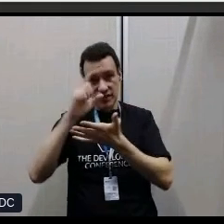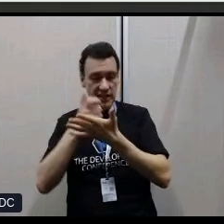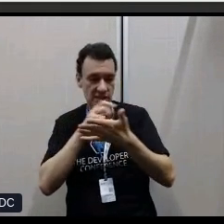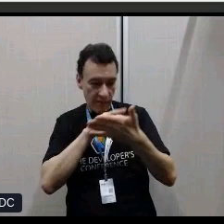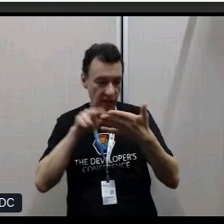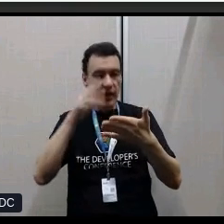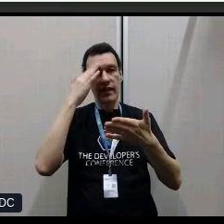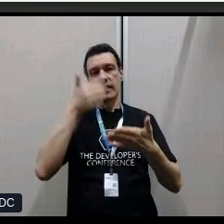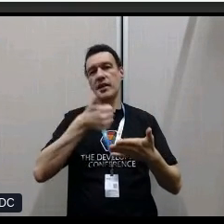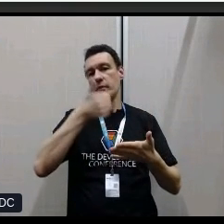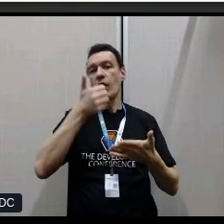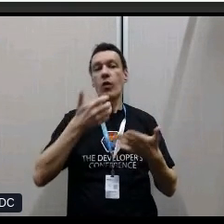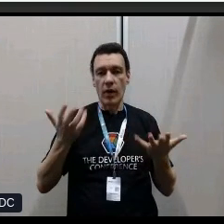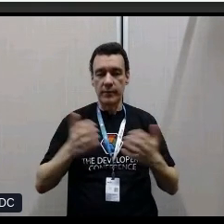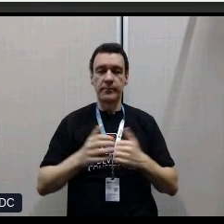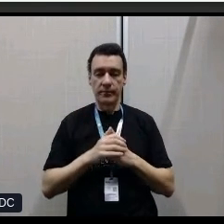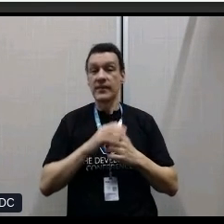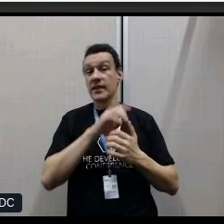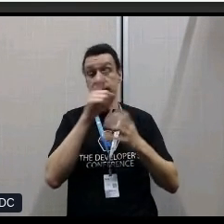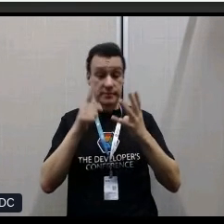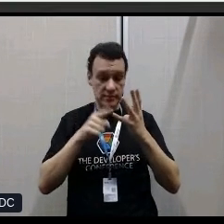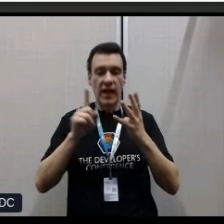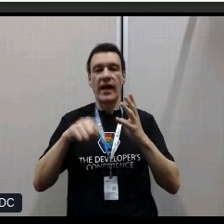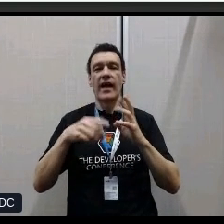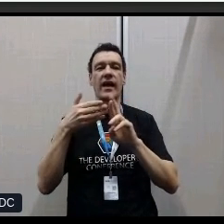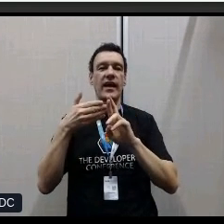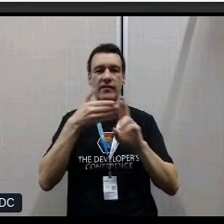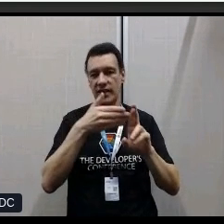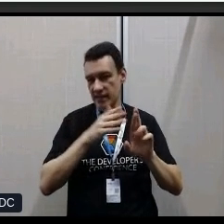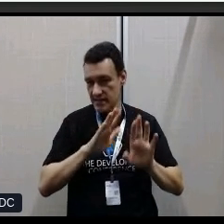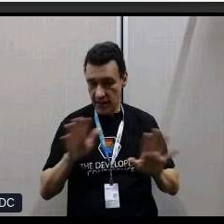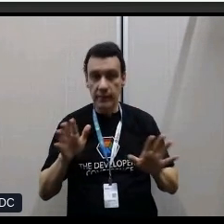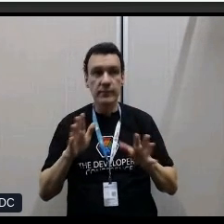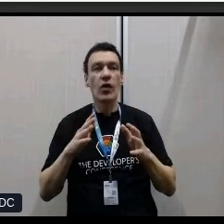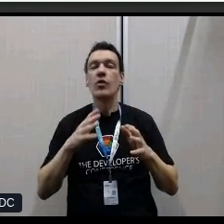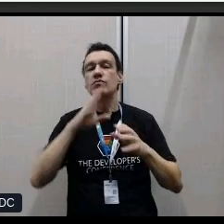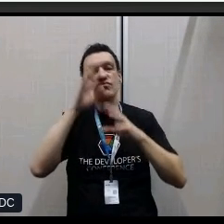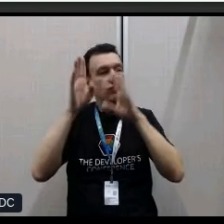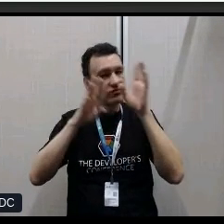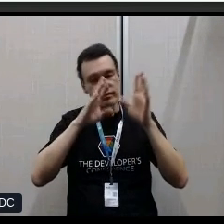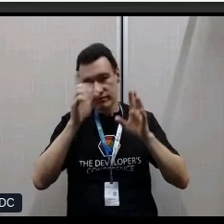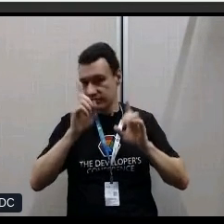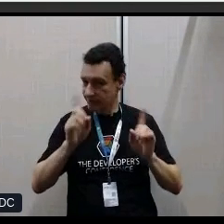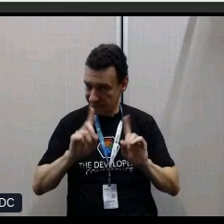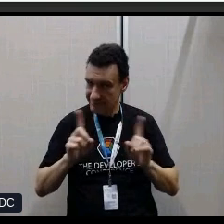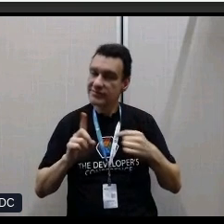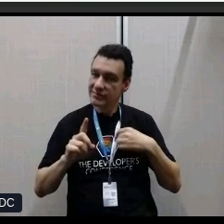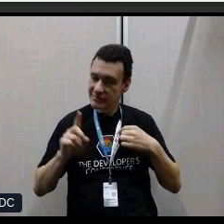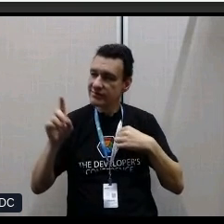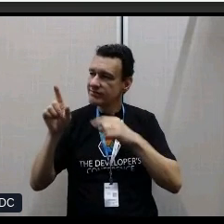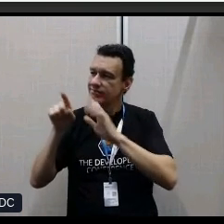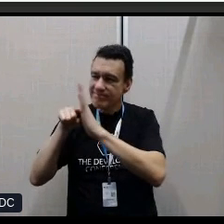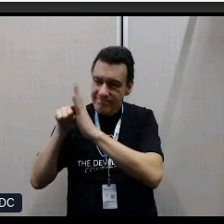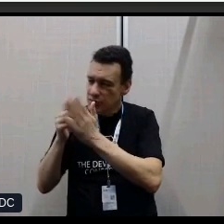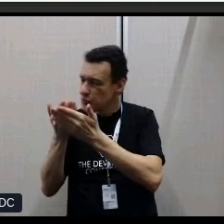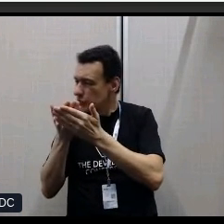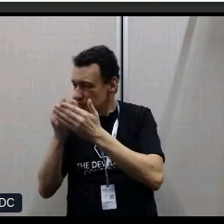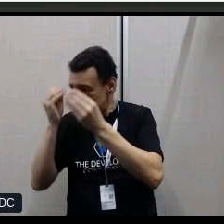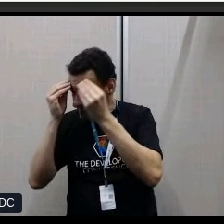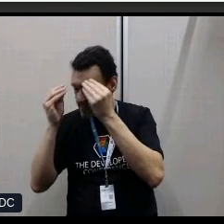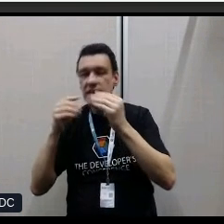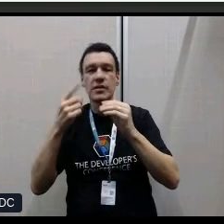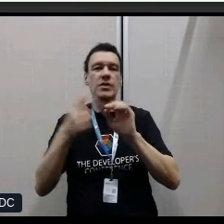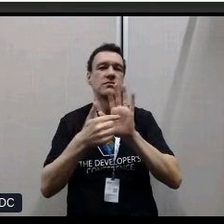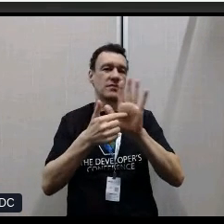referências acadêmicas da onde eu tirei aquilo, que não foi simplesmente fontes vozes da minha cabeça. Até, de repente, para quem quiser se